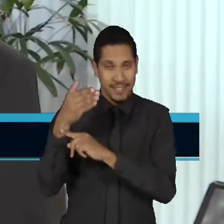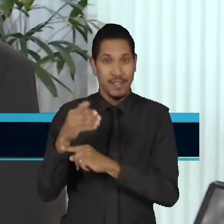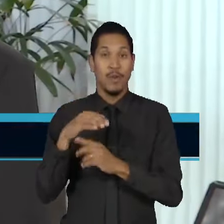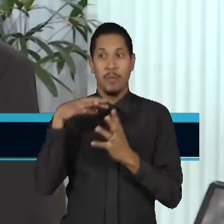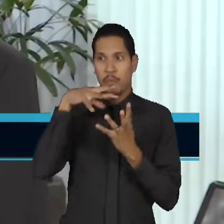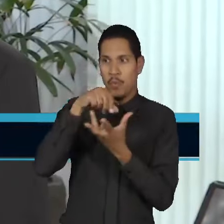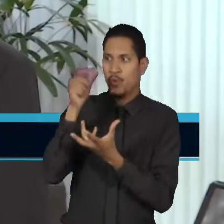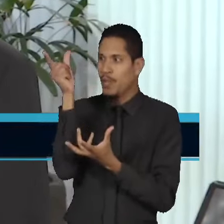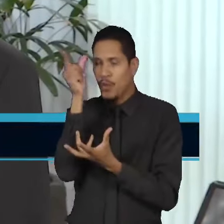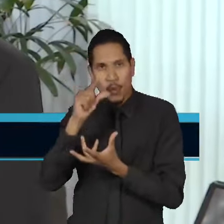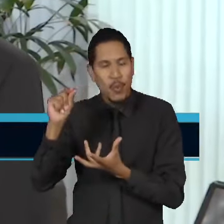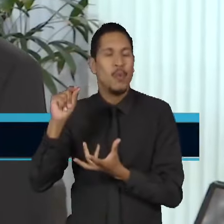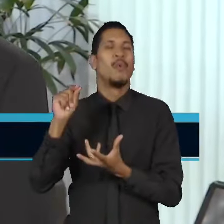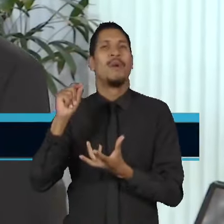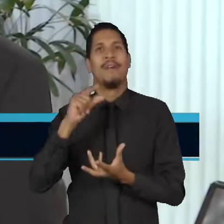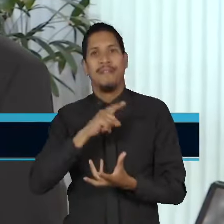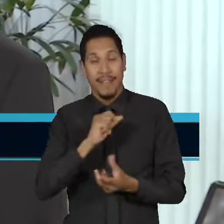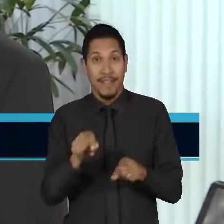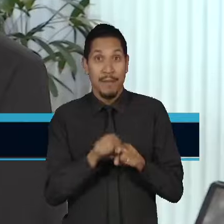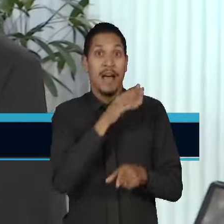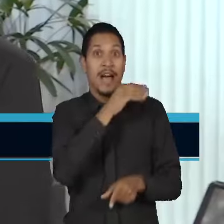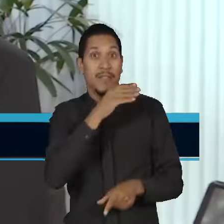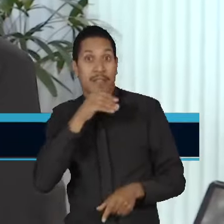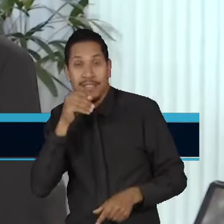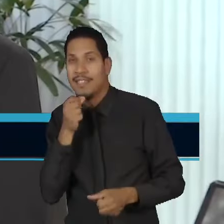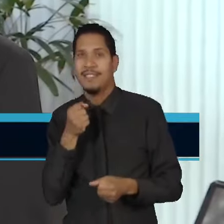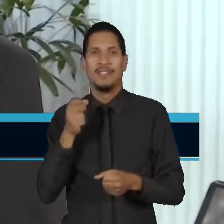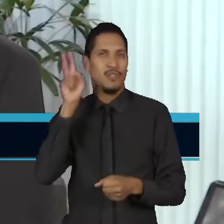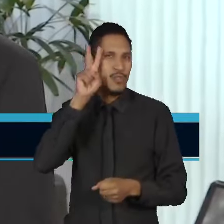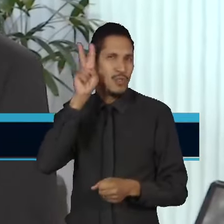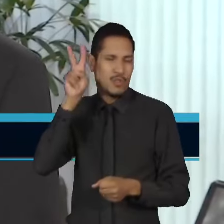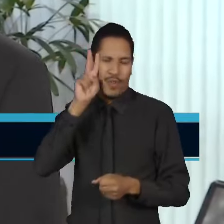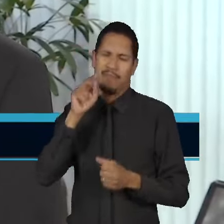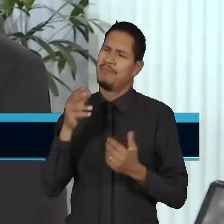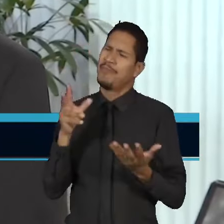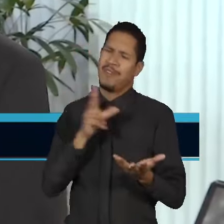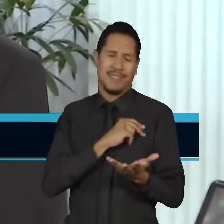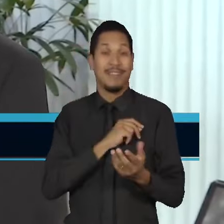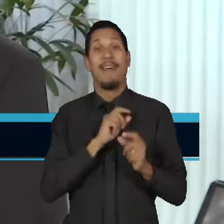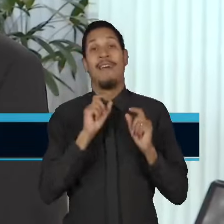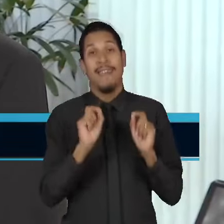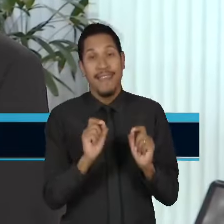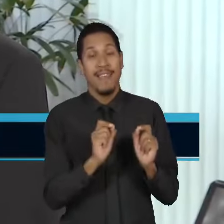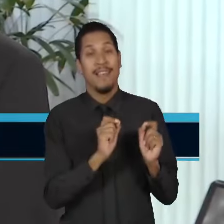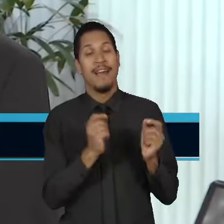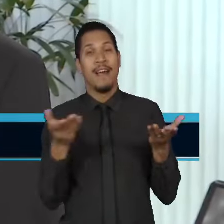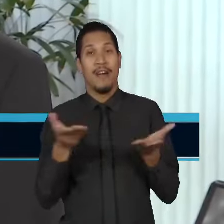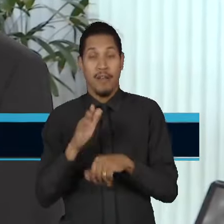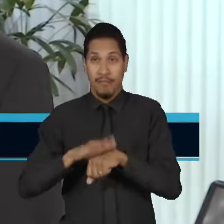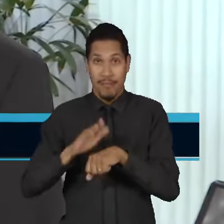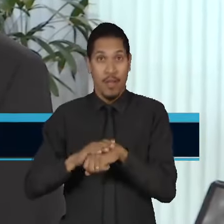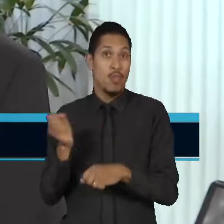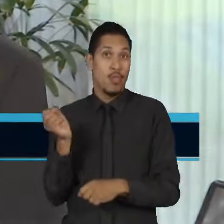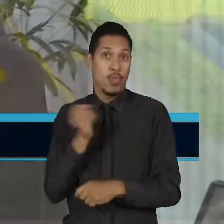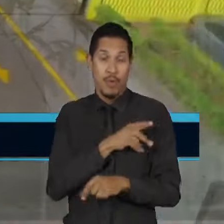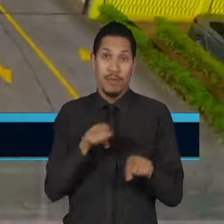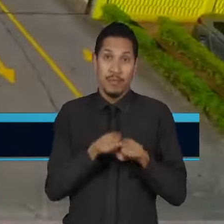Lua, Confissões de Adolescente. E também estamos produzindo novas